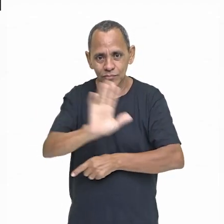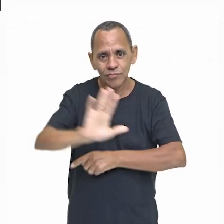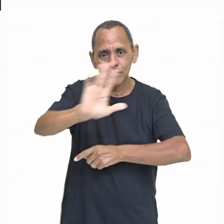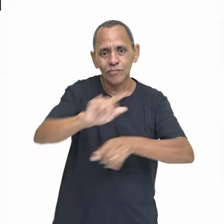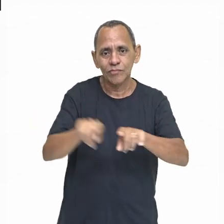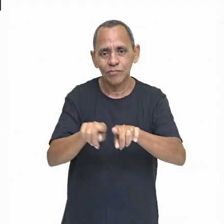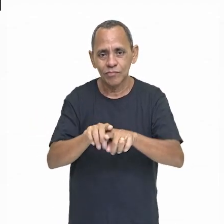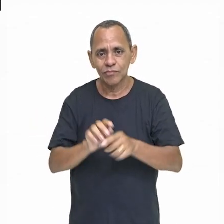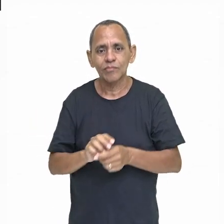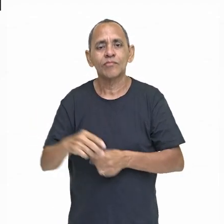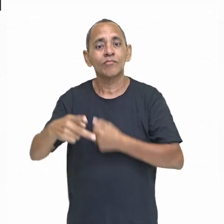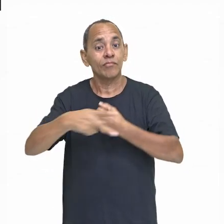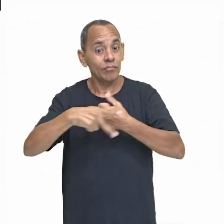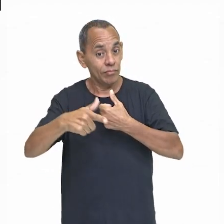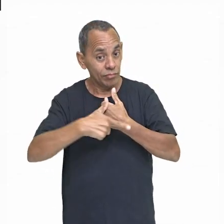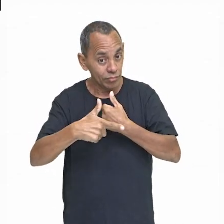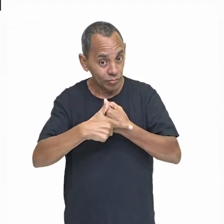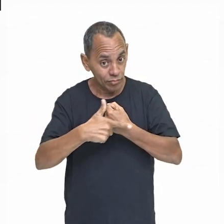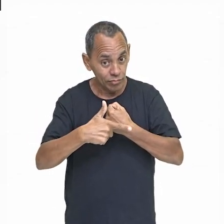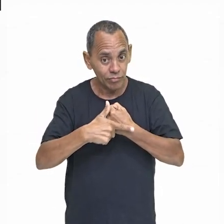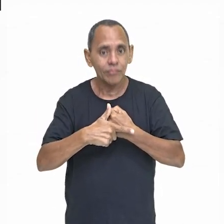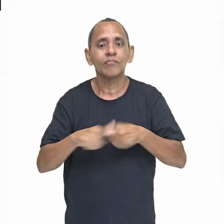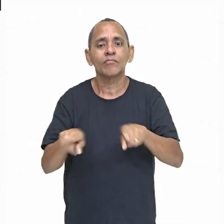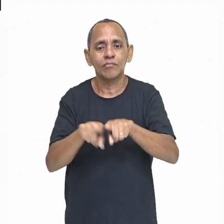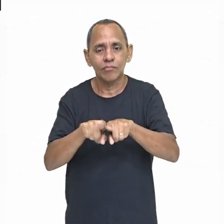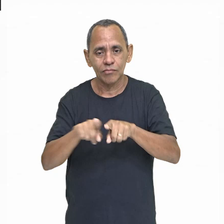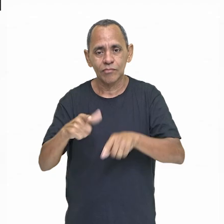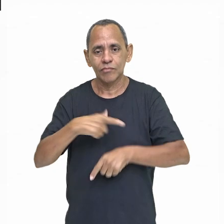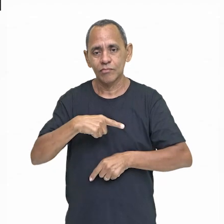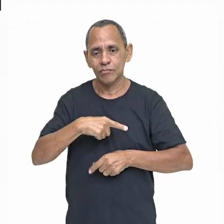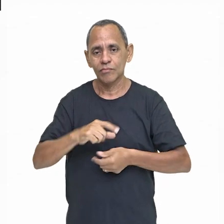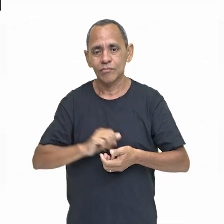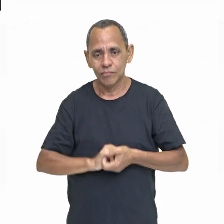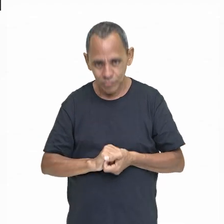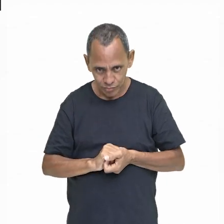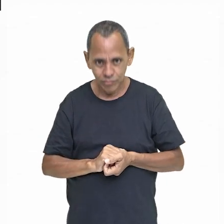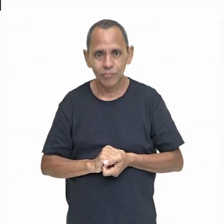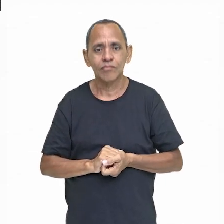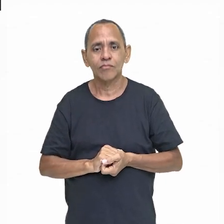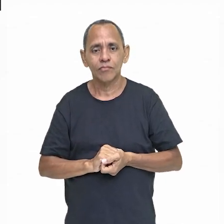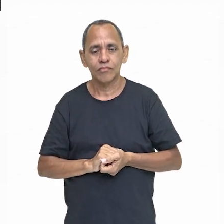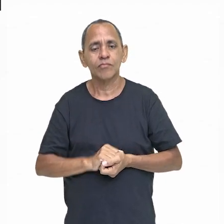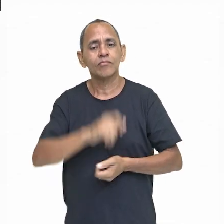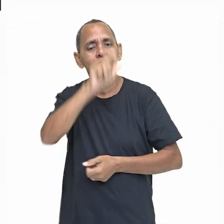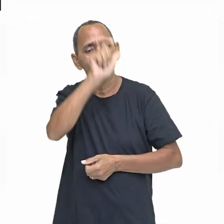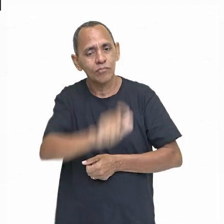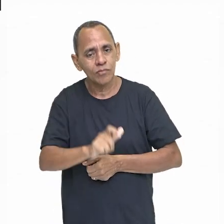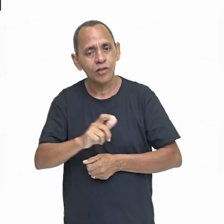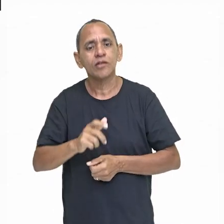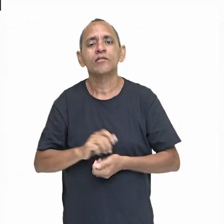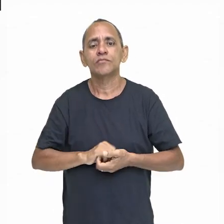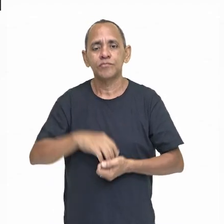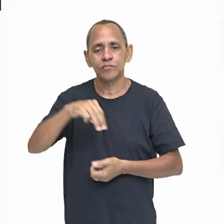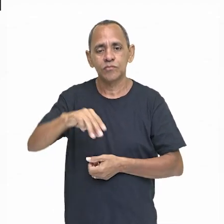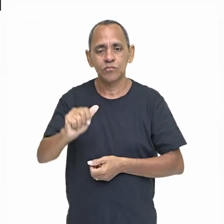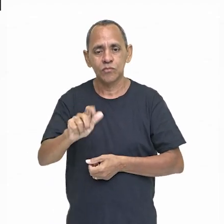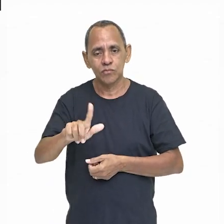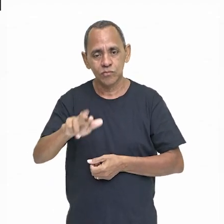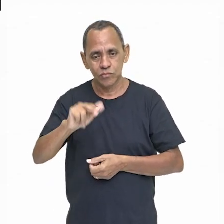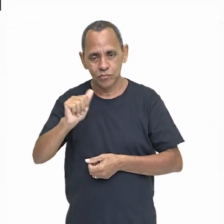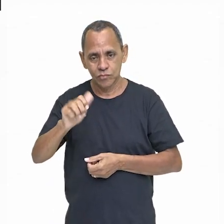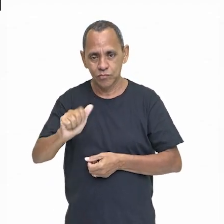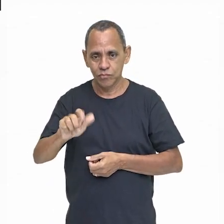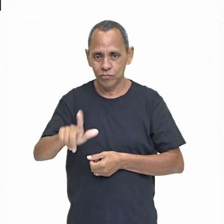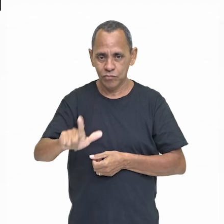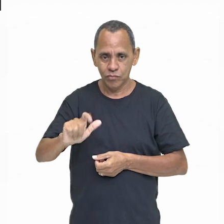o papel desempenhado pelos sujeitos e coletividades mediante os valores morais,